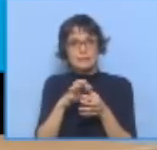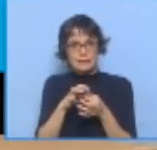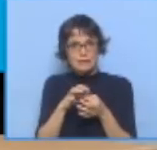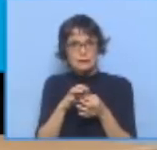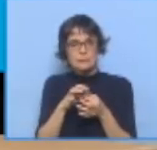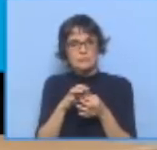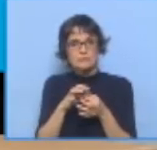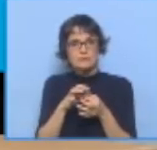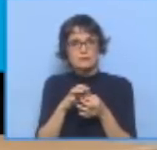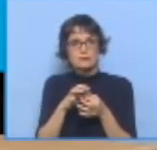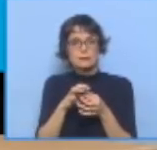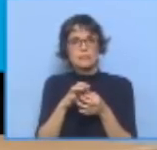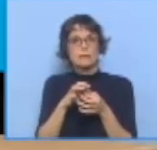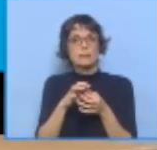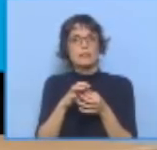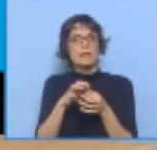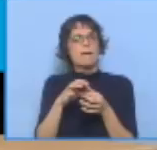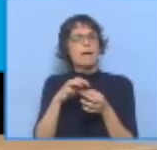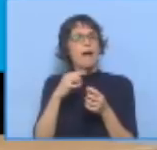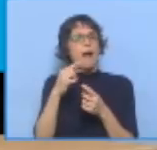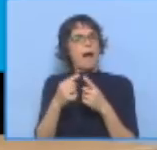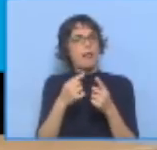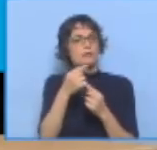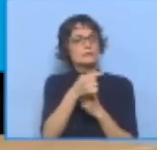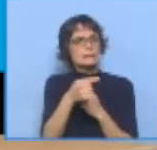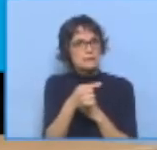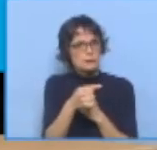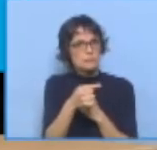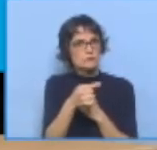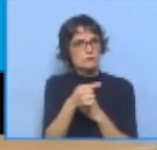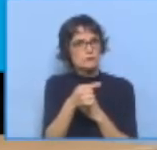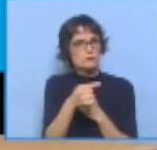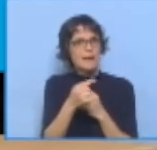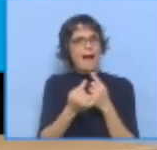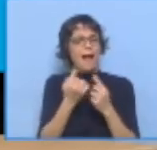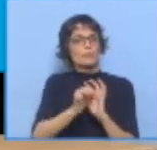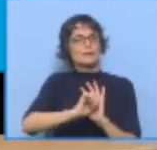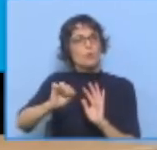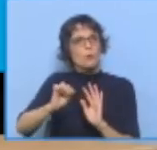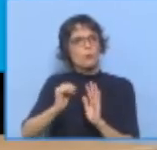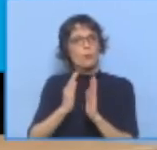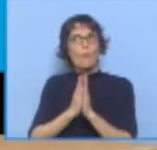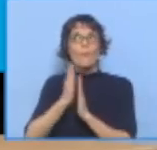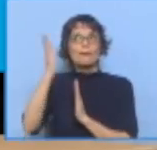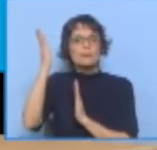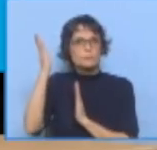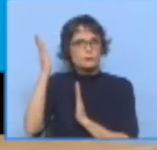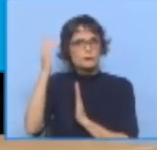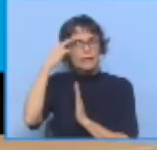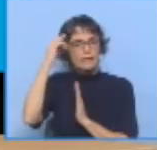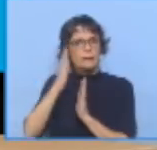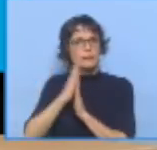aliciada a cometer alguma coisa que é contrária à sua fé e contrária à vontade de Deus. Nós encontramos essa palavra aplicada, por